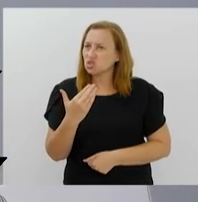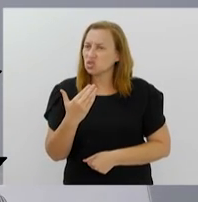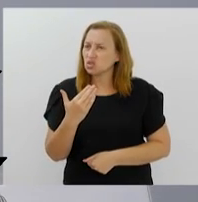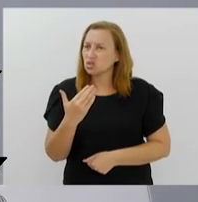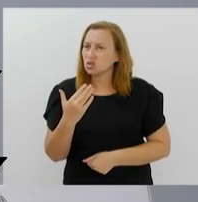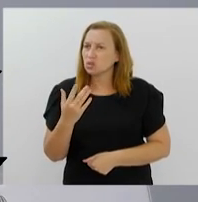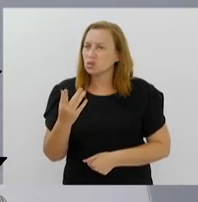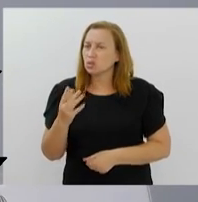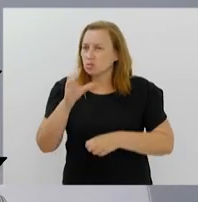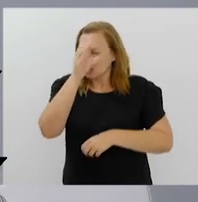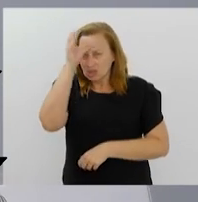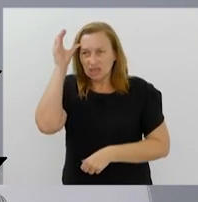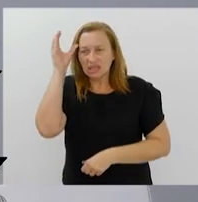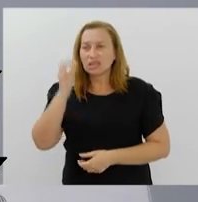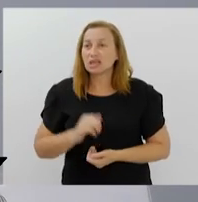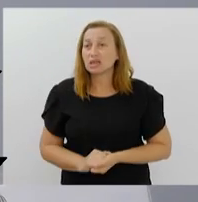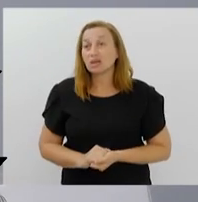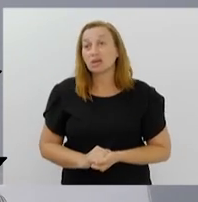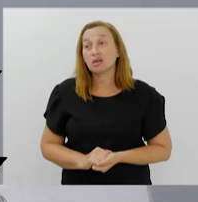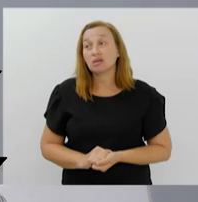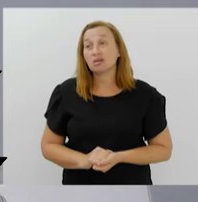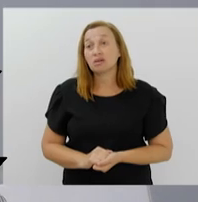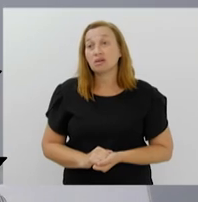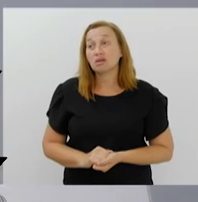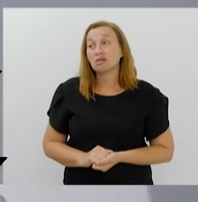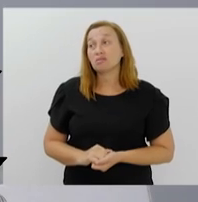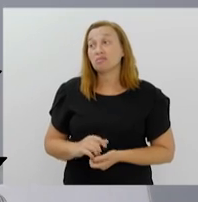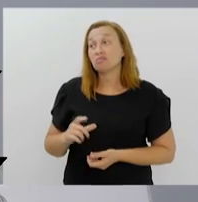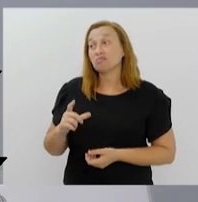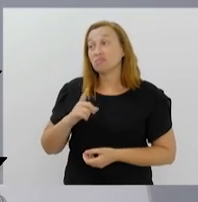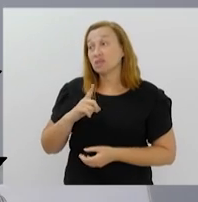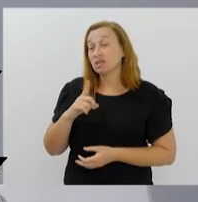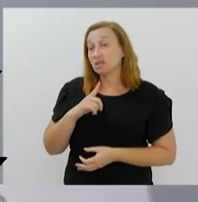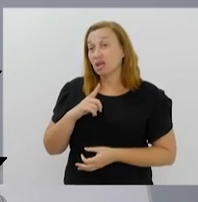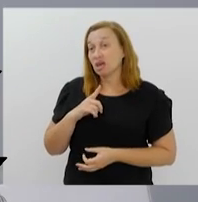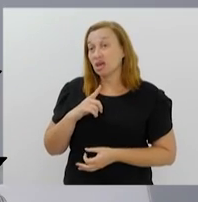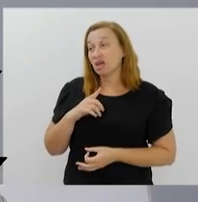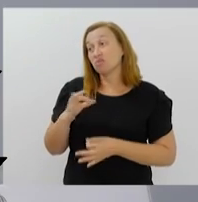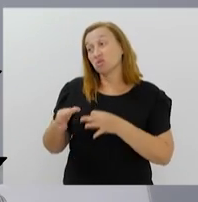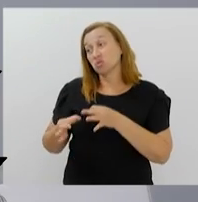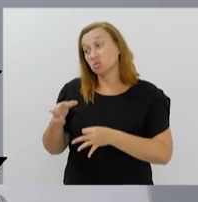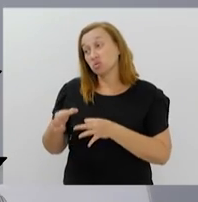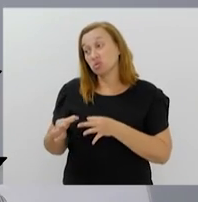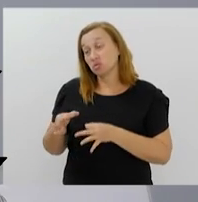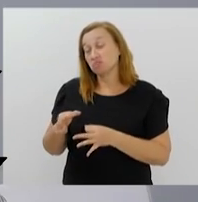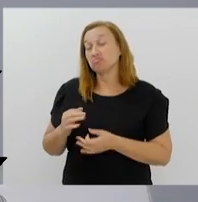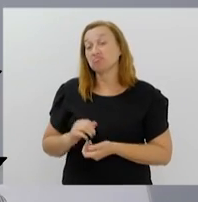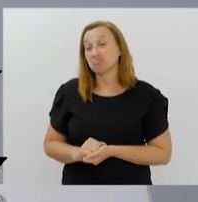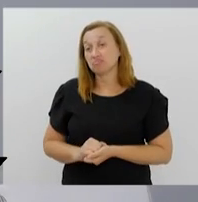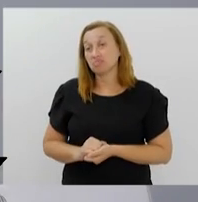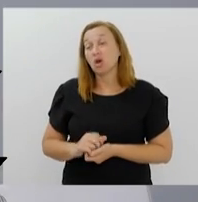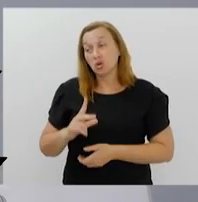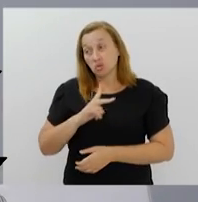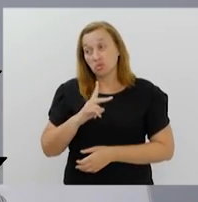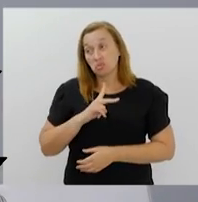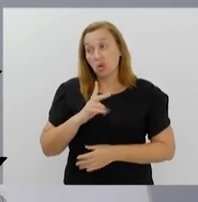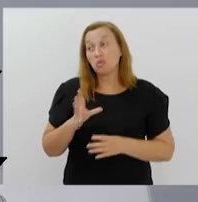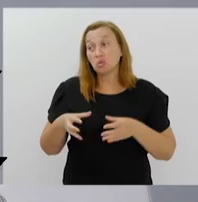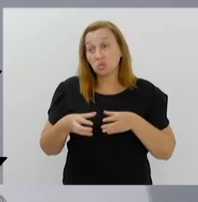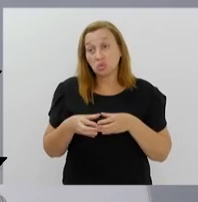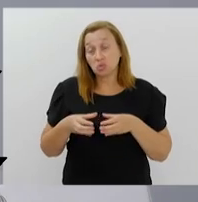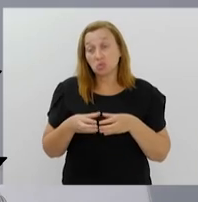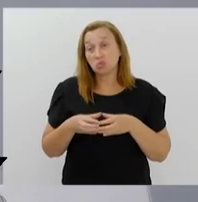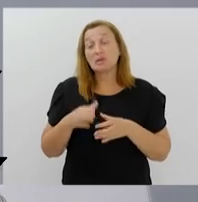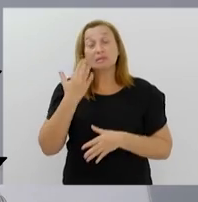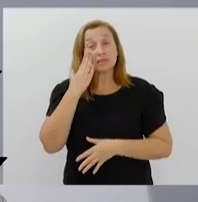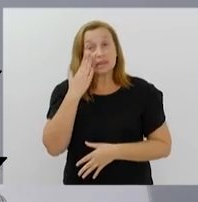consumidores e que há ali um juízo de valor né Eh jurídico por parte do próprio órgão e que